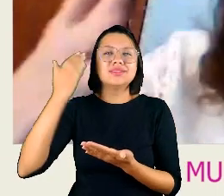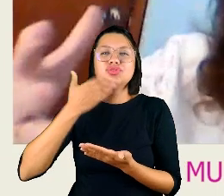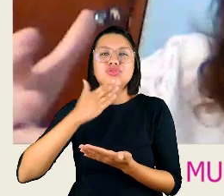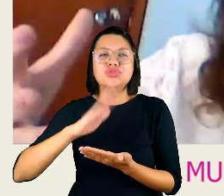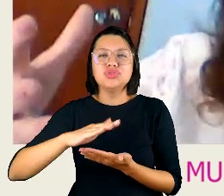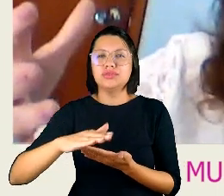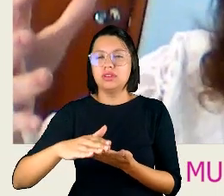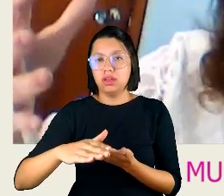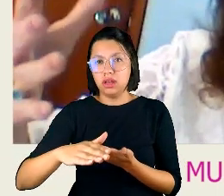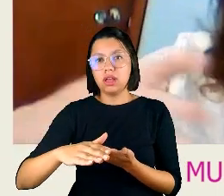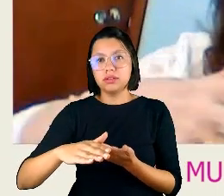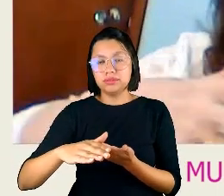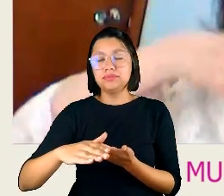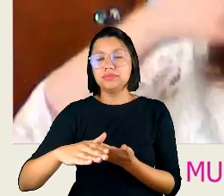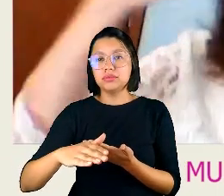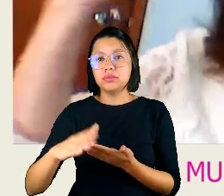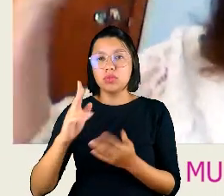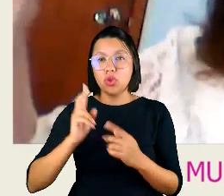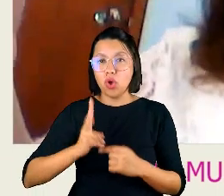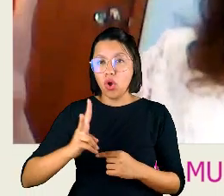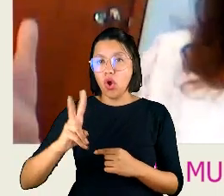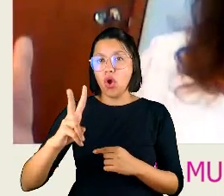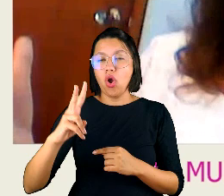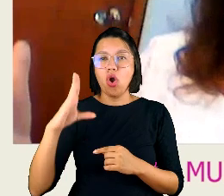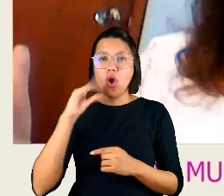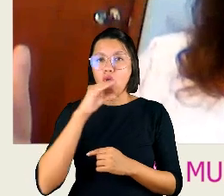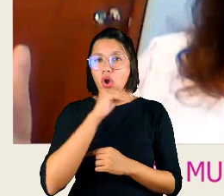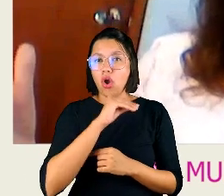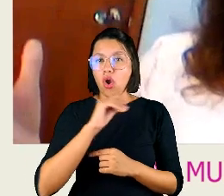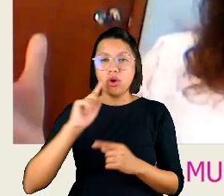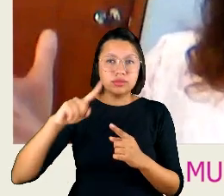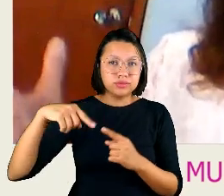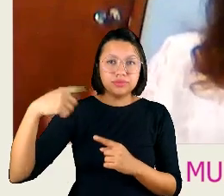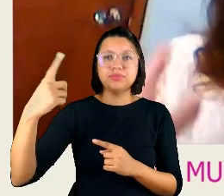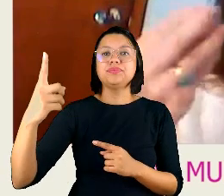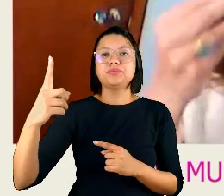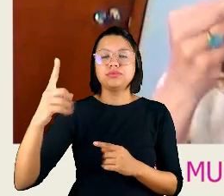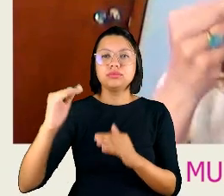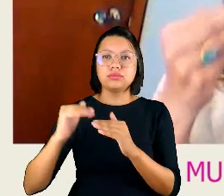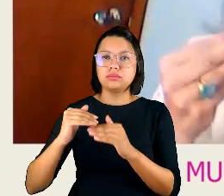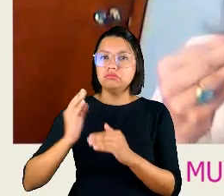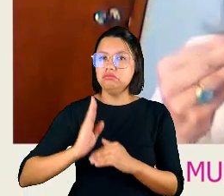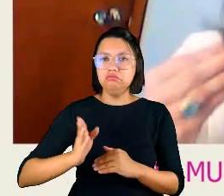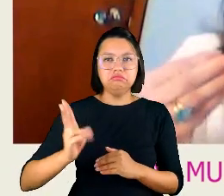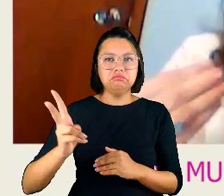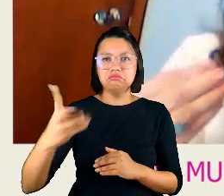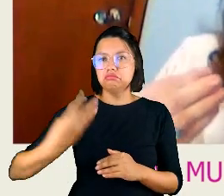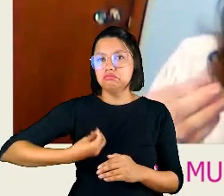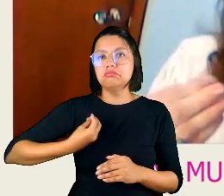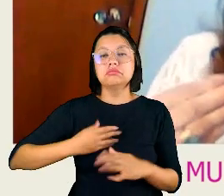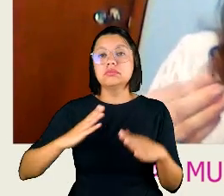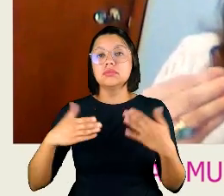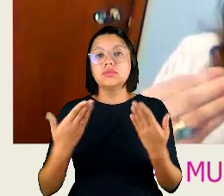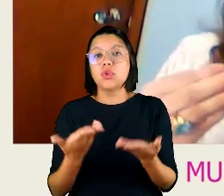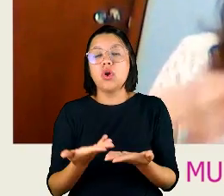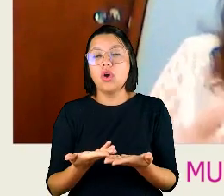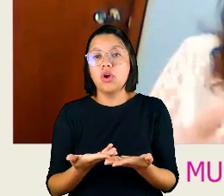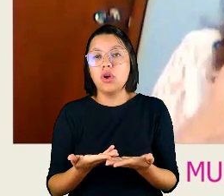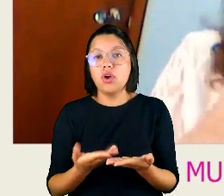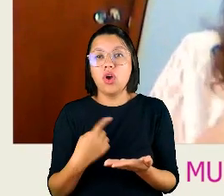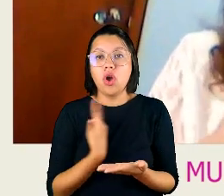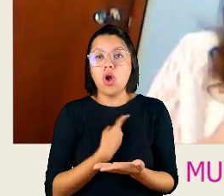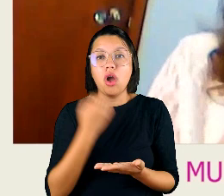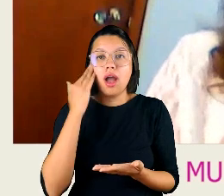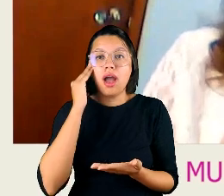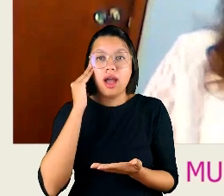ela segue na adolescência, ela vai seguir ao longo da vida. Então, quando nós entendemos a